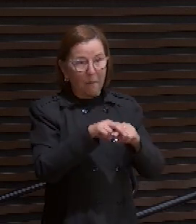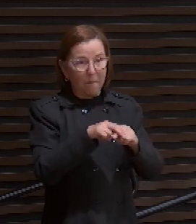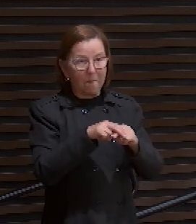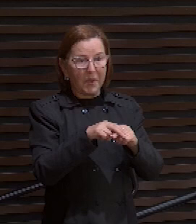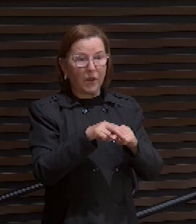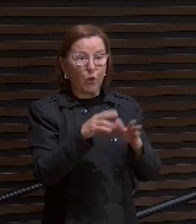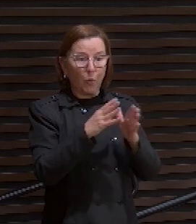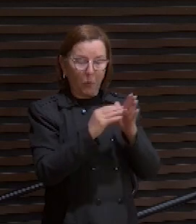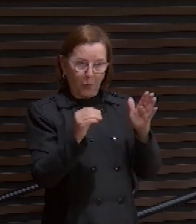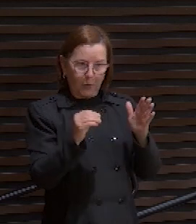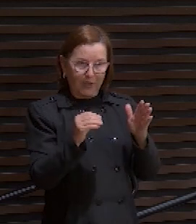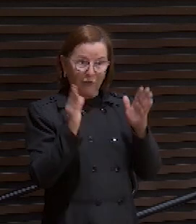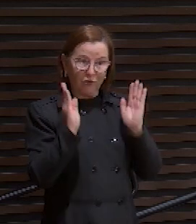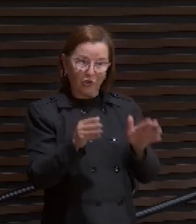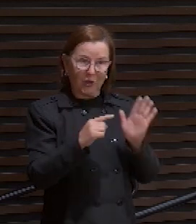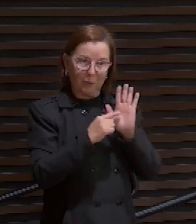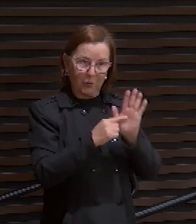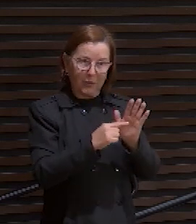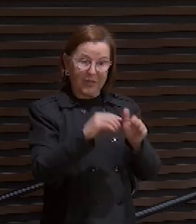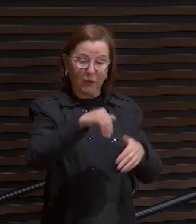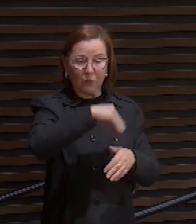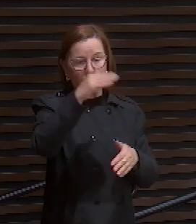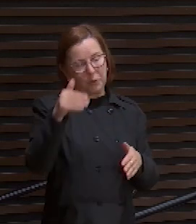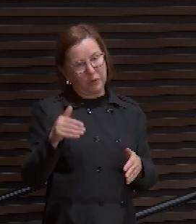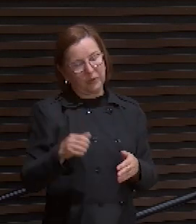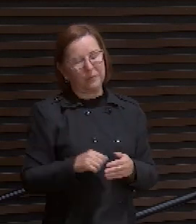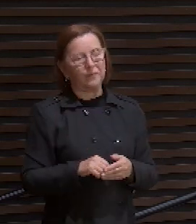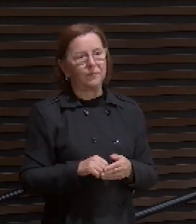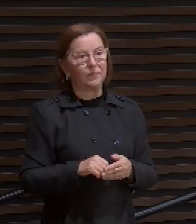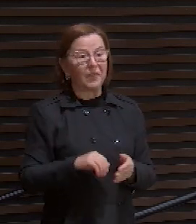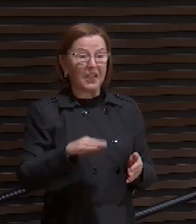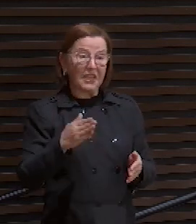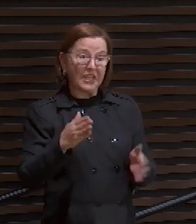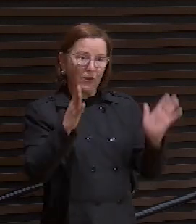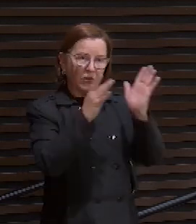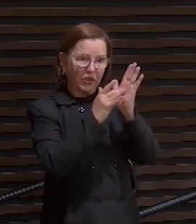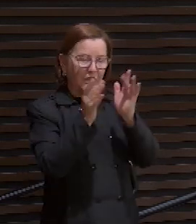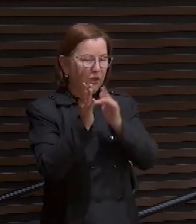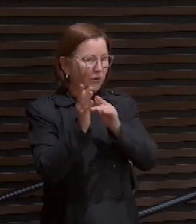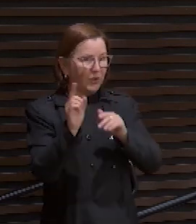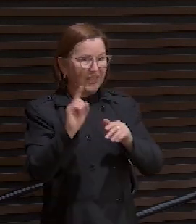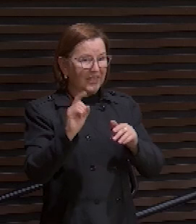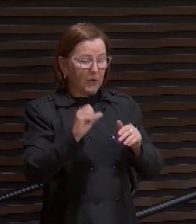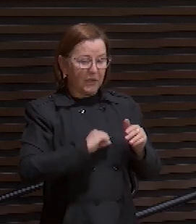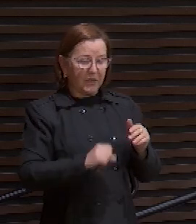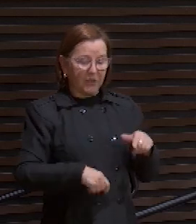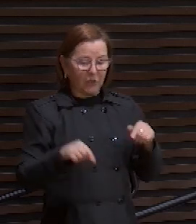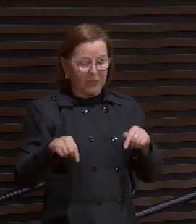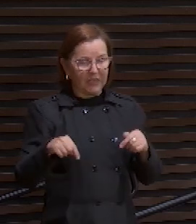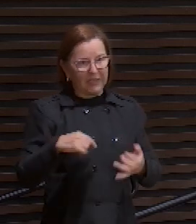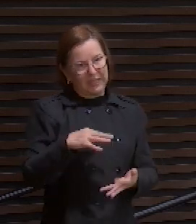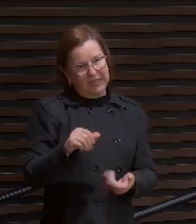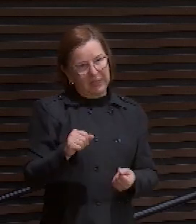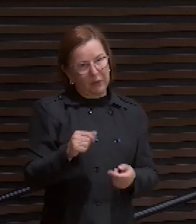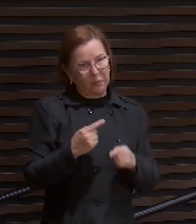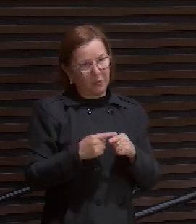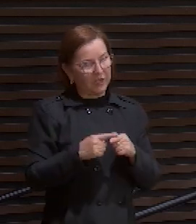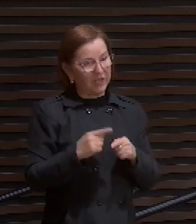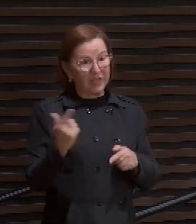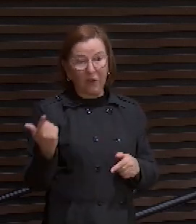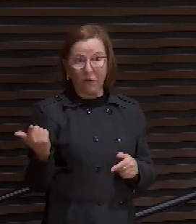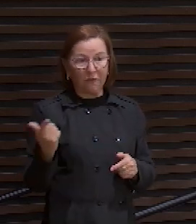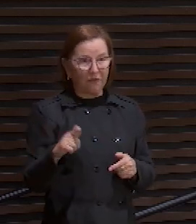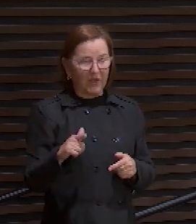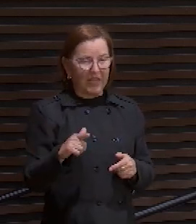no monte. Jesus não seria sacerdote aqui na terra, porque ele não é da tribo de Arão, da tribo